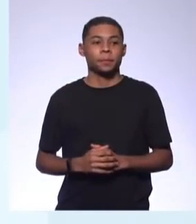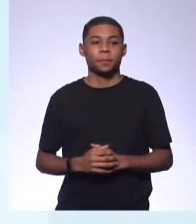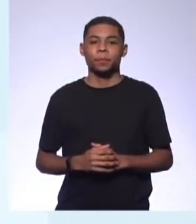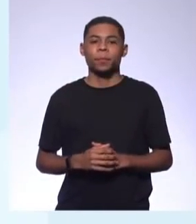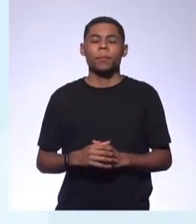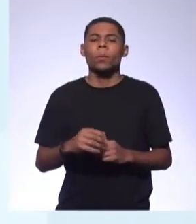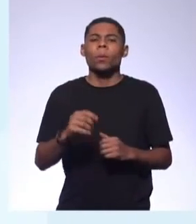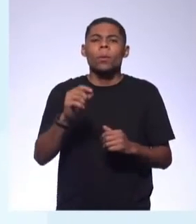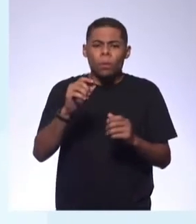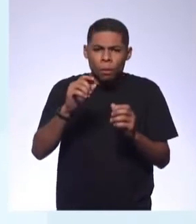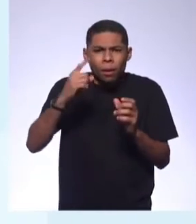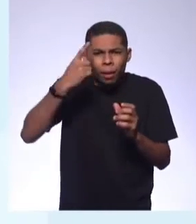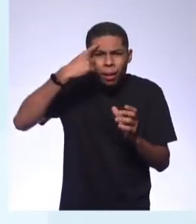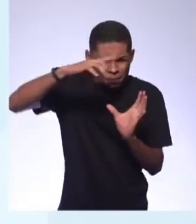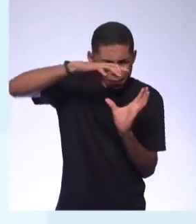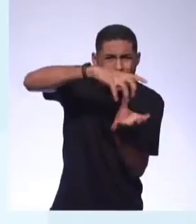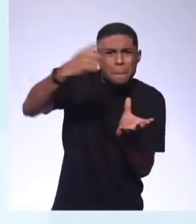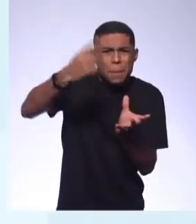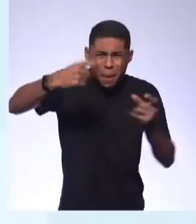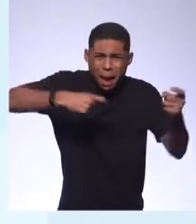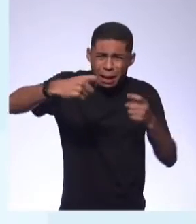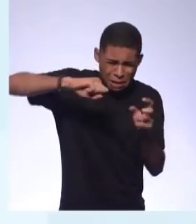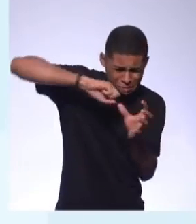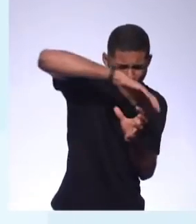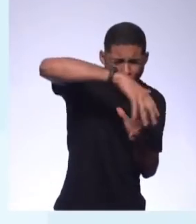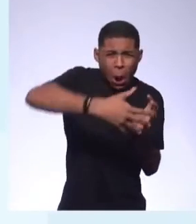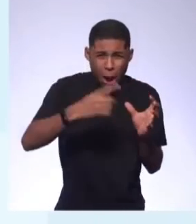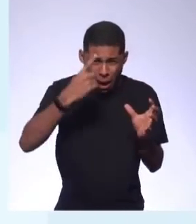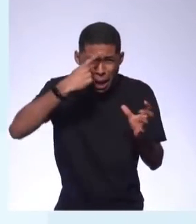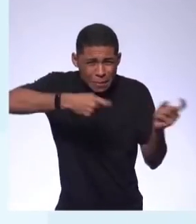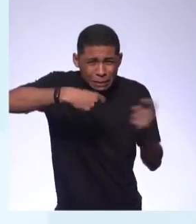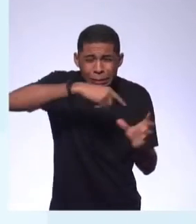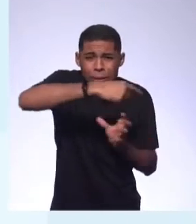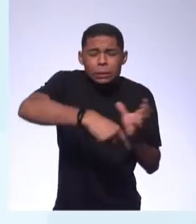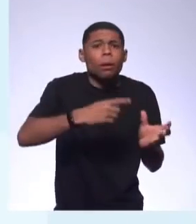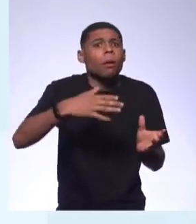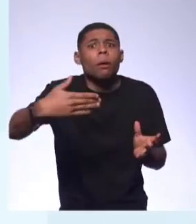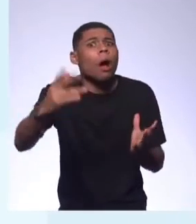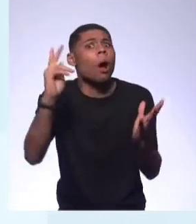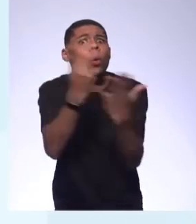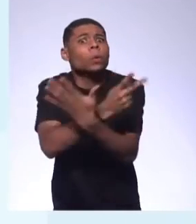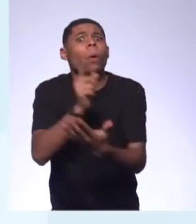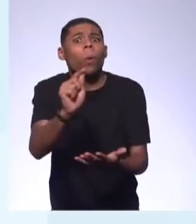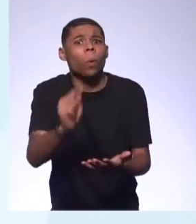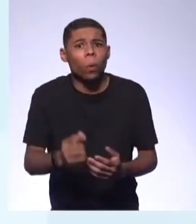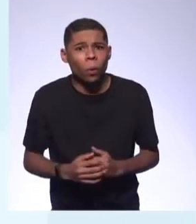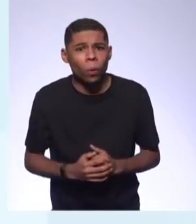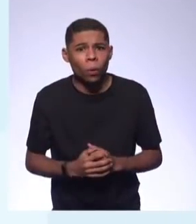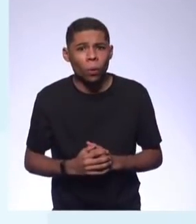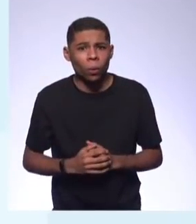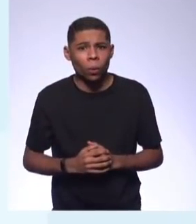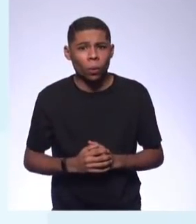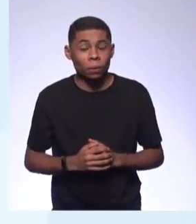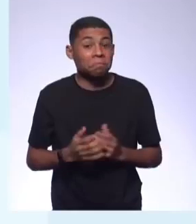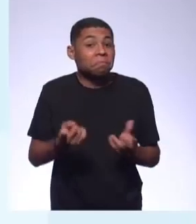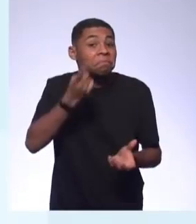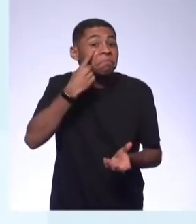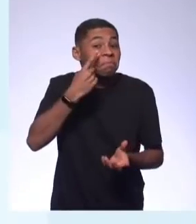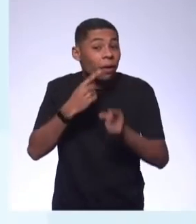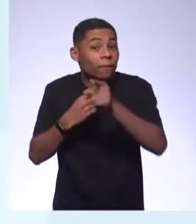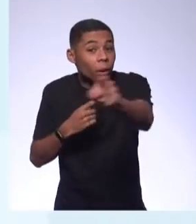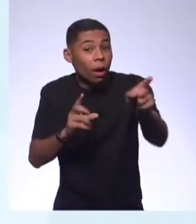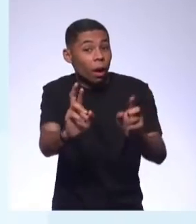O que causou a Primeira Guerra Mundial? Quero ver